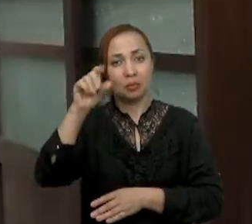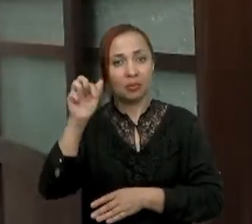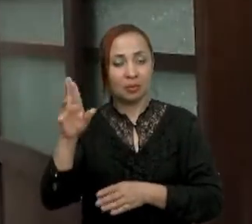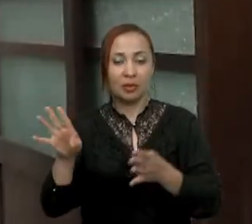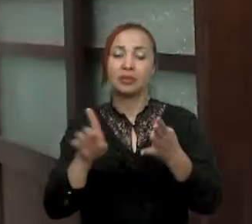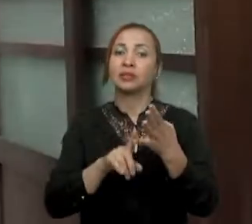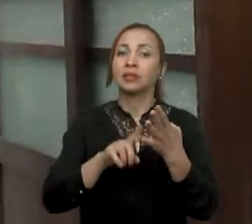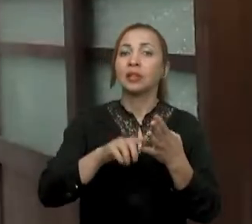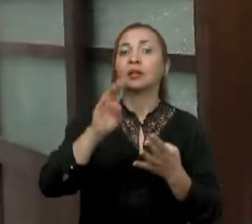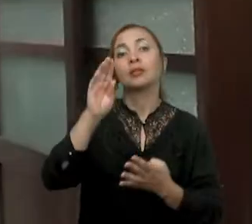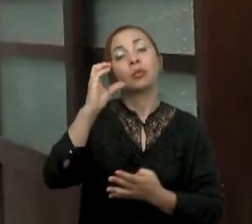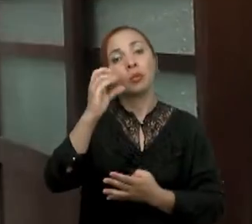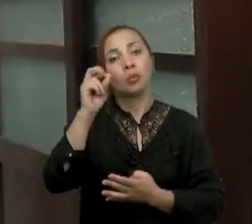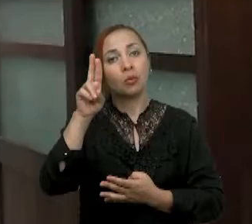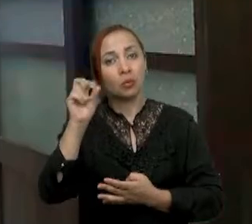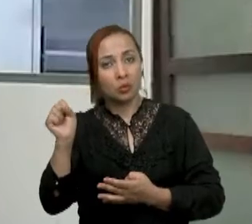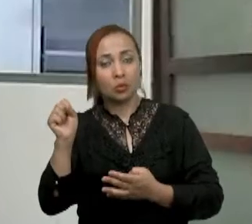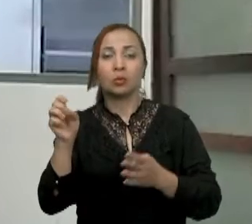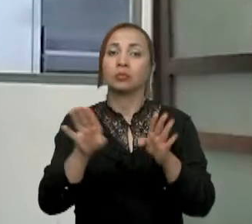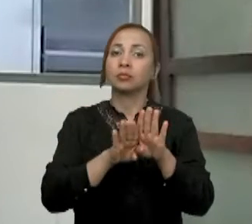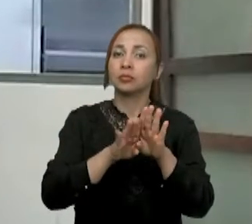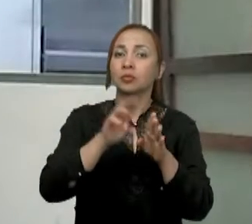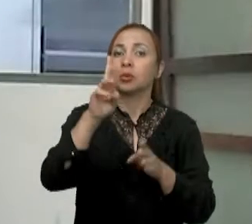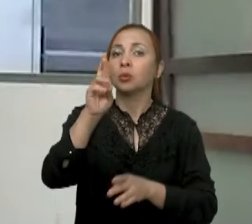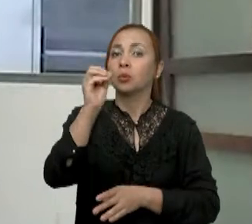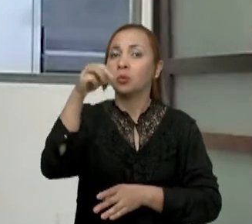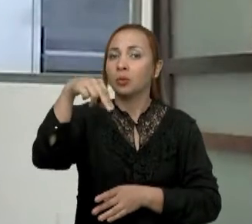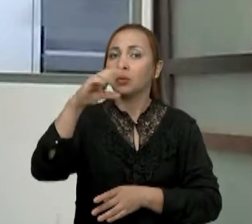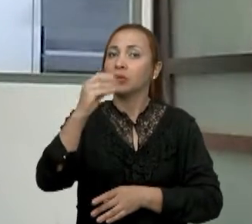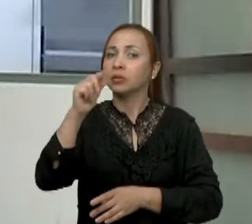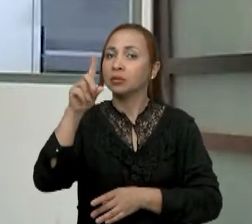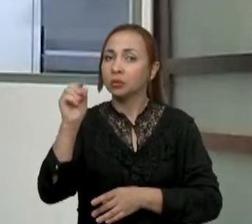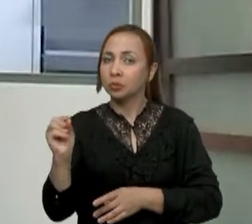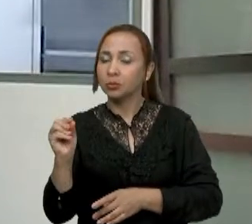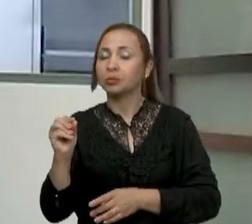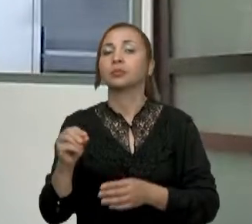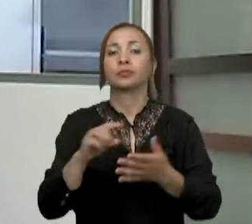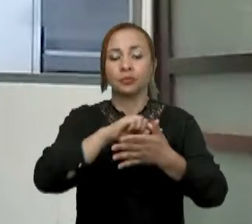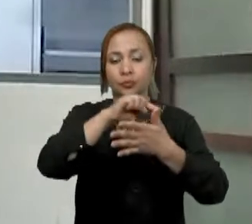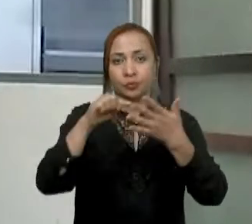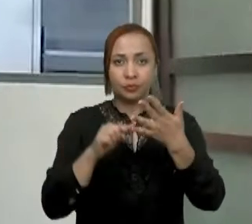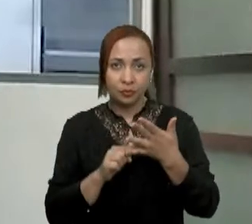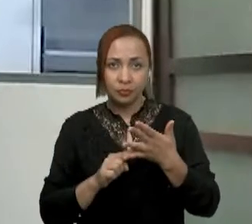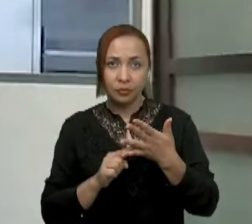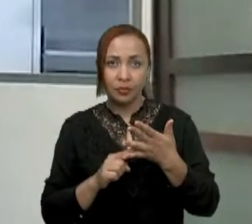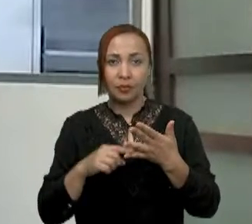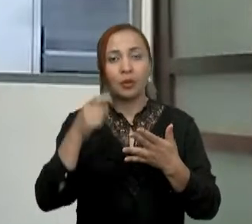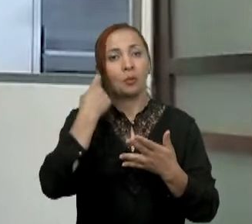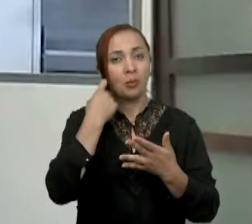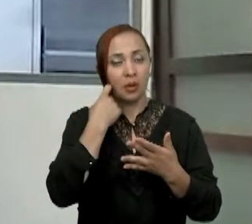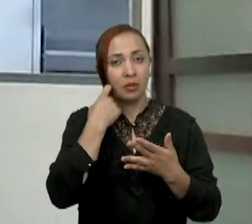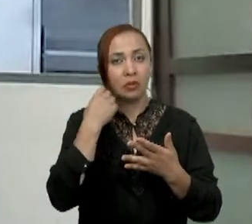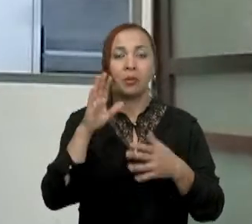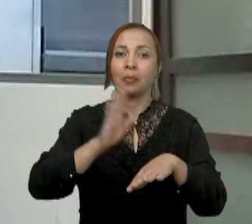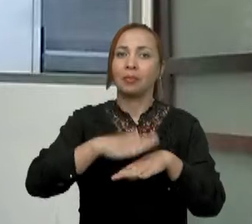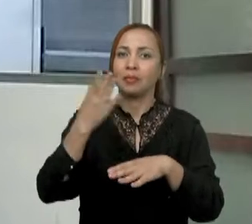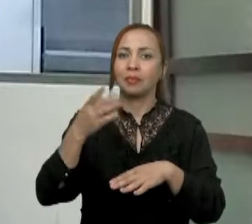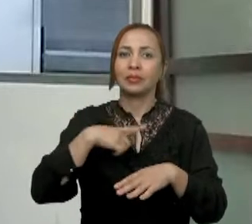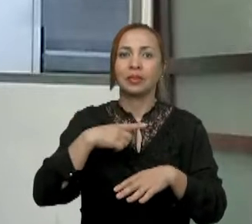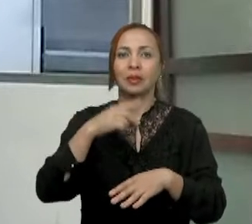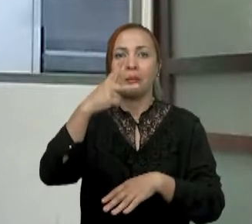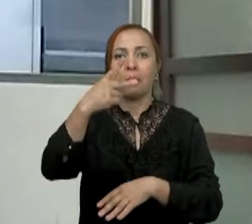o cor ó e o Roncador o microplastico mais presente nos contos das espécies que nós analisamos